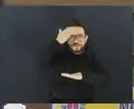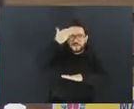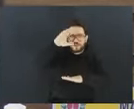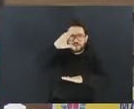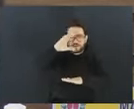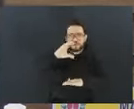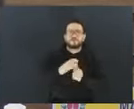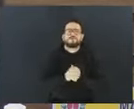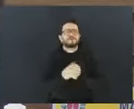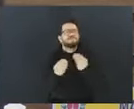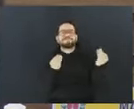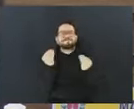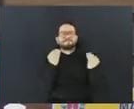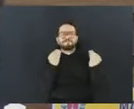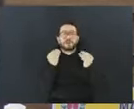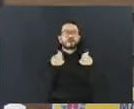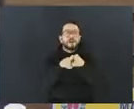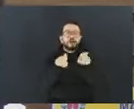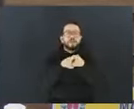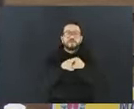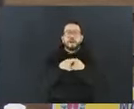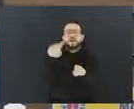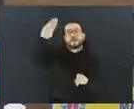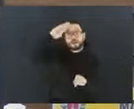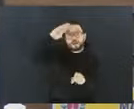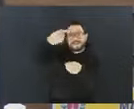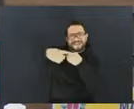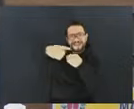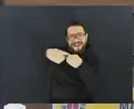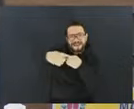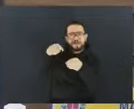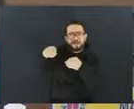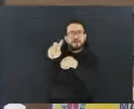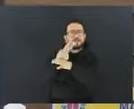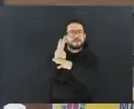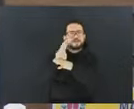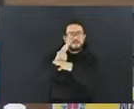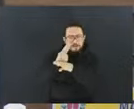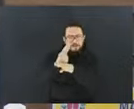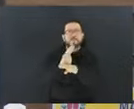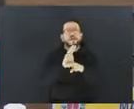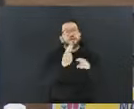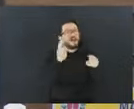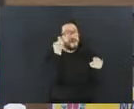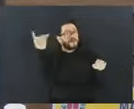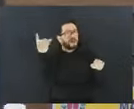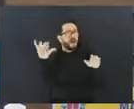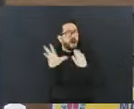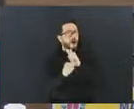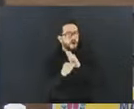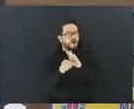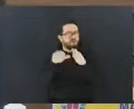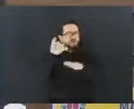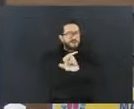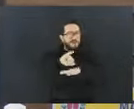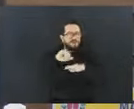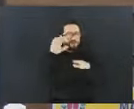talvez até junto com a guarda municipal, se vocês têm alguma estratégia para reduzir o número de pequenos furtos que a gente tem aqui no centro de Curitiba.